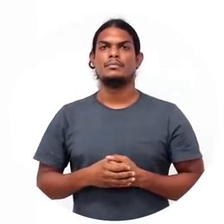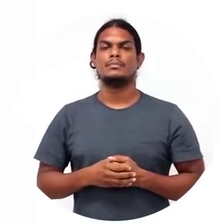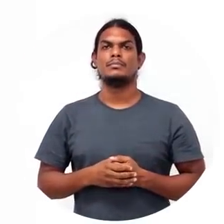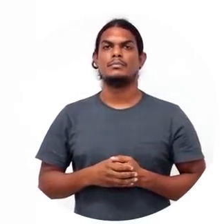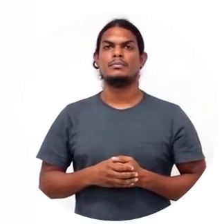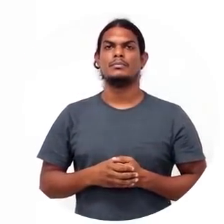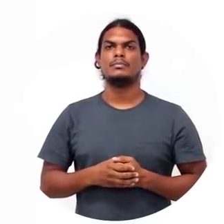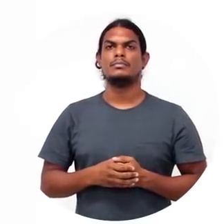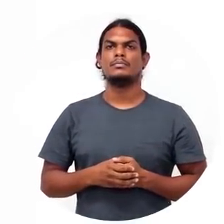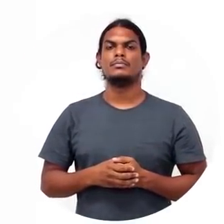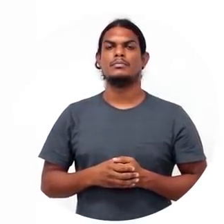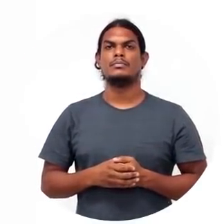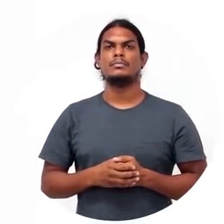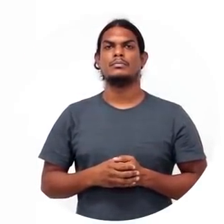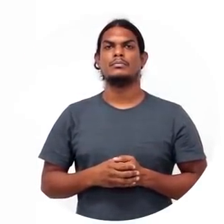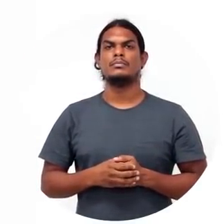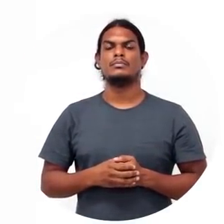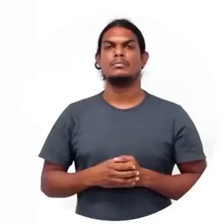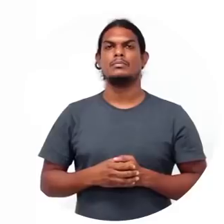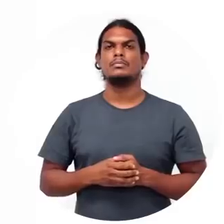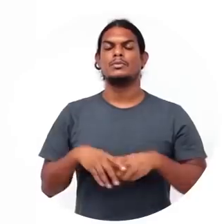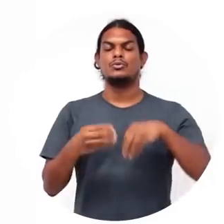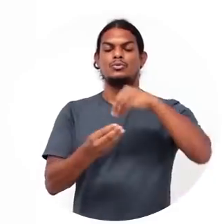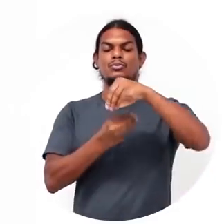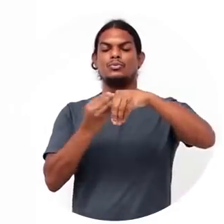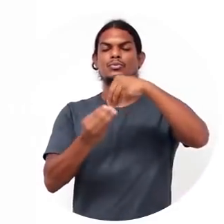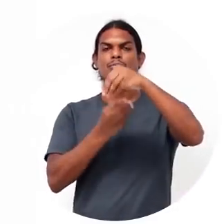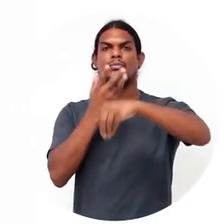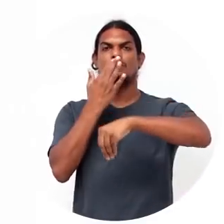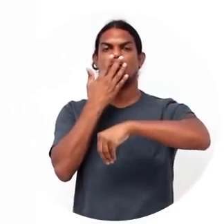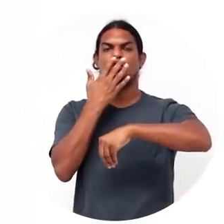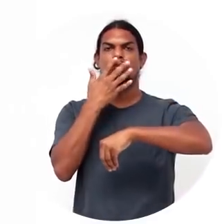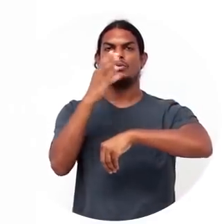Certo? Então, quando eu junto essas cores complementares,